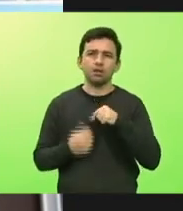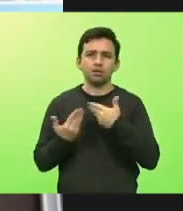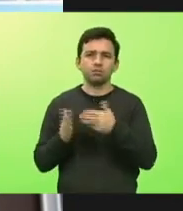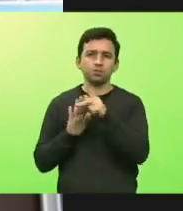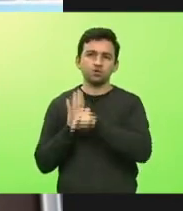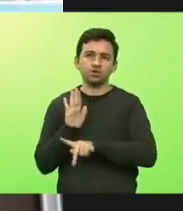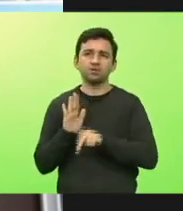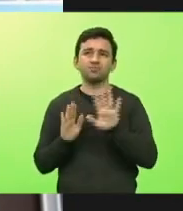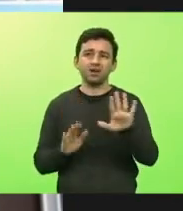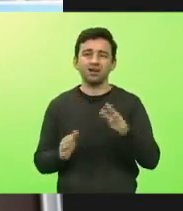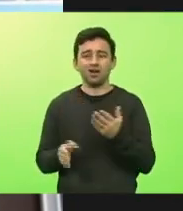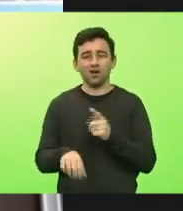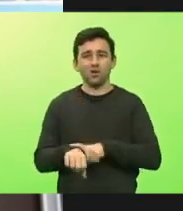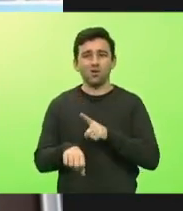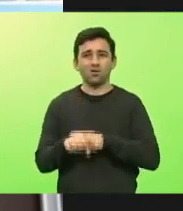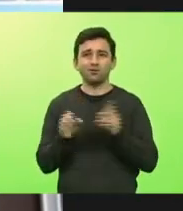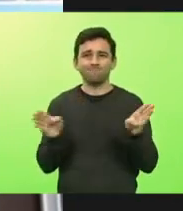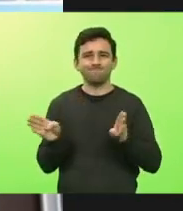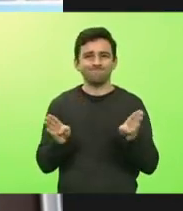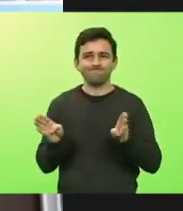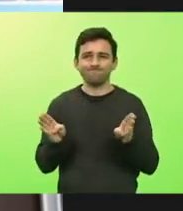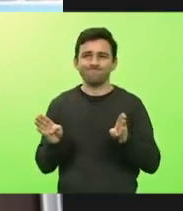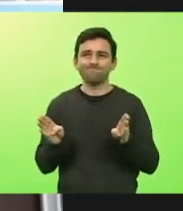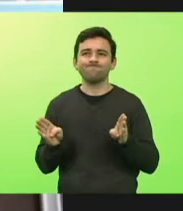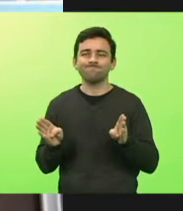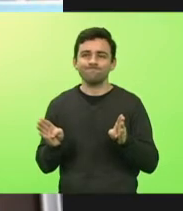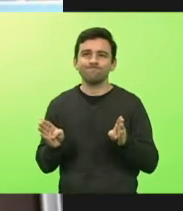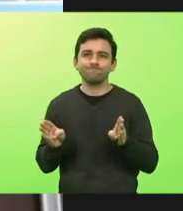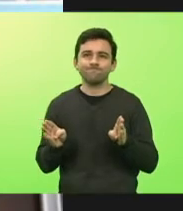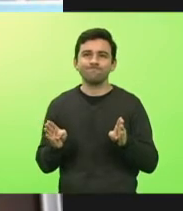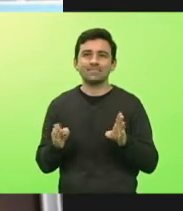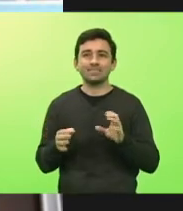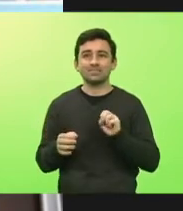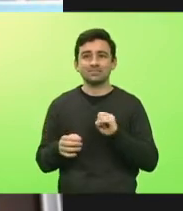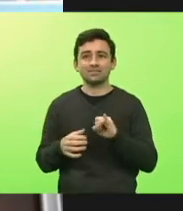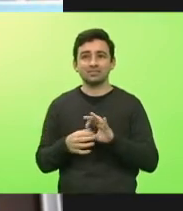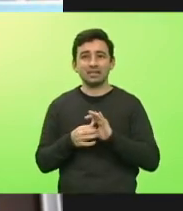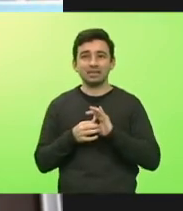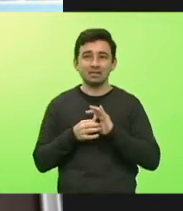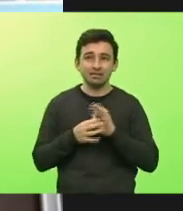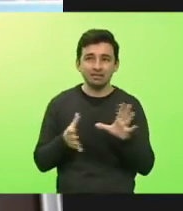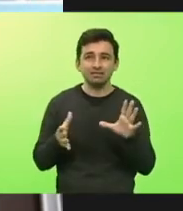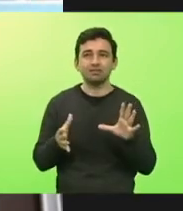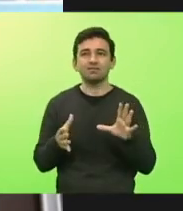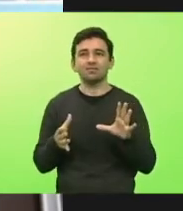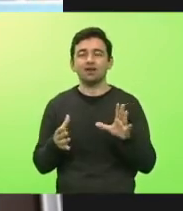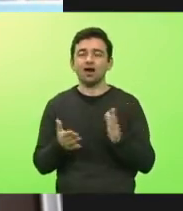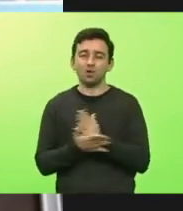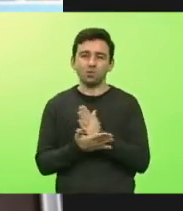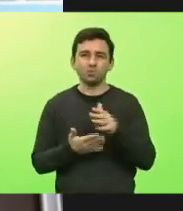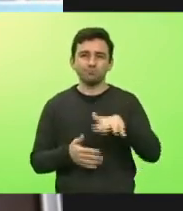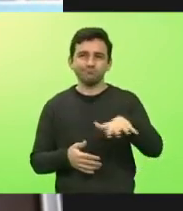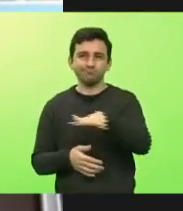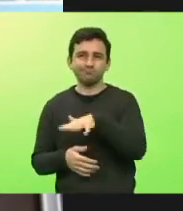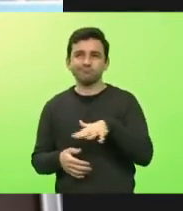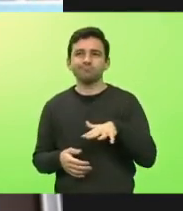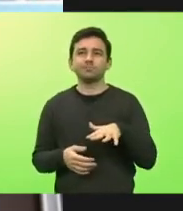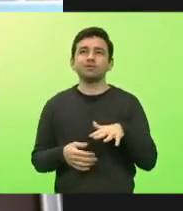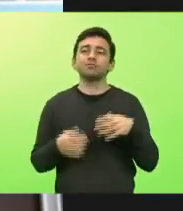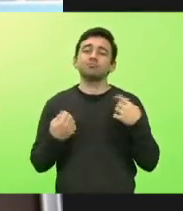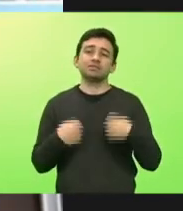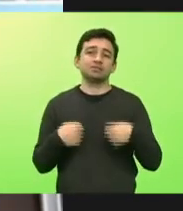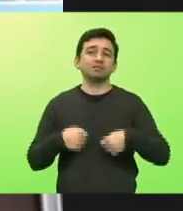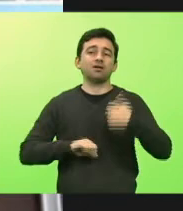mas o momento, o time, né, eu acredito que a liberação de setores ela deve passar por uma